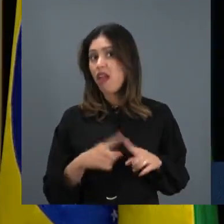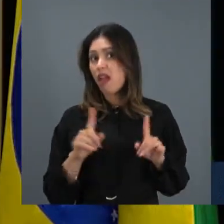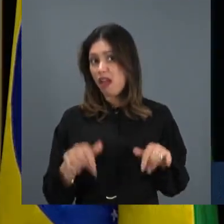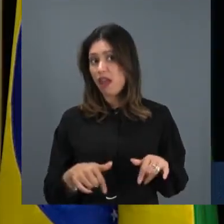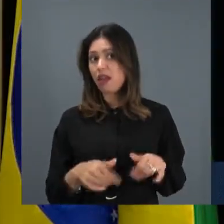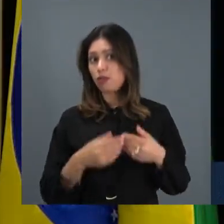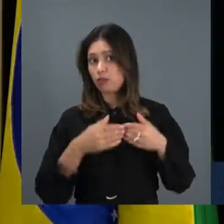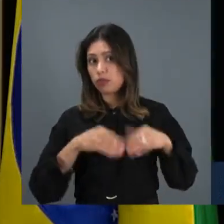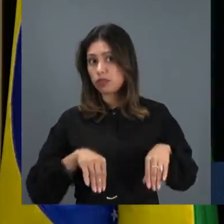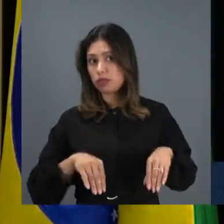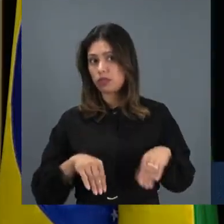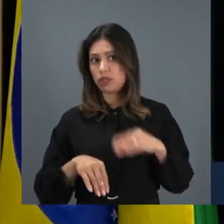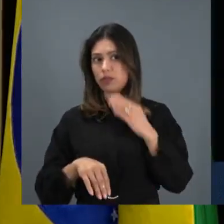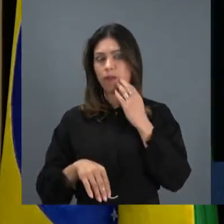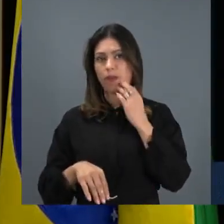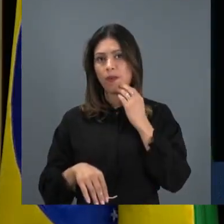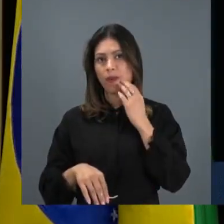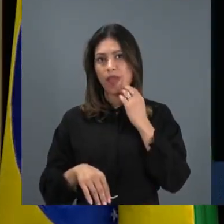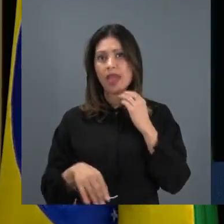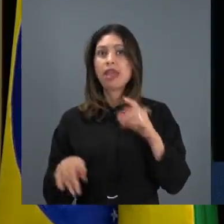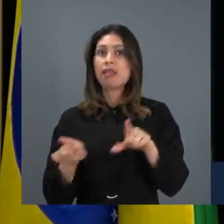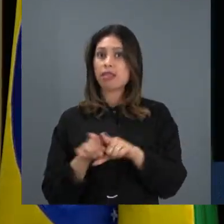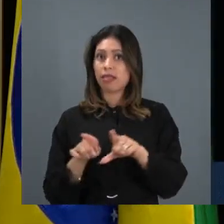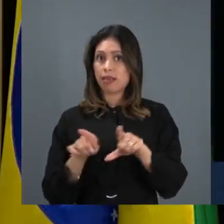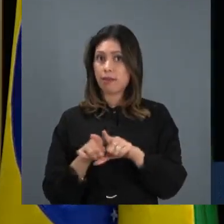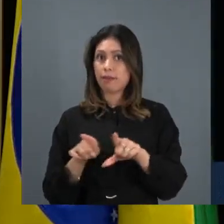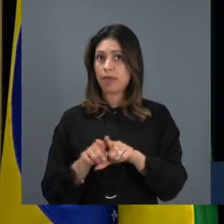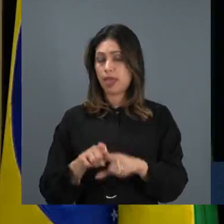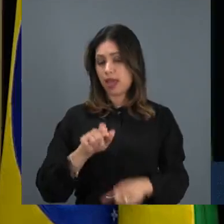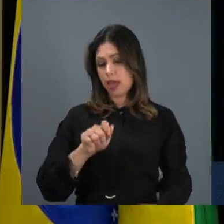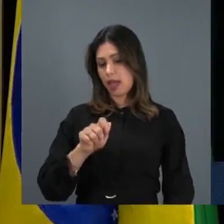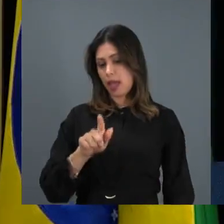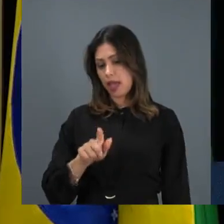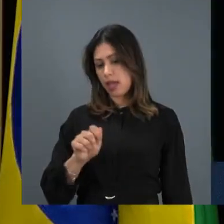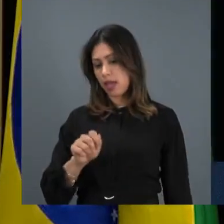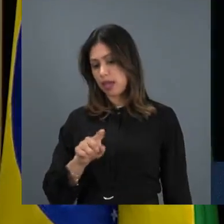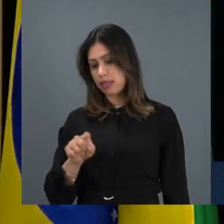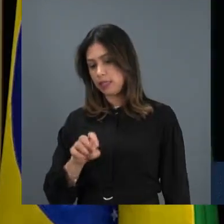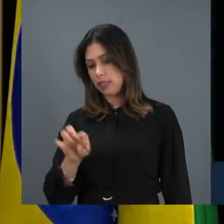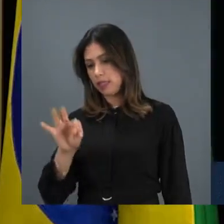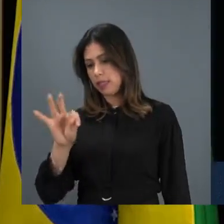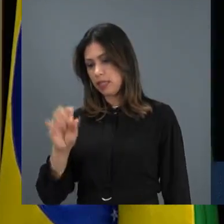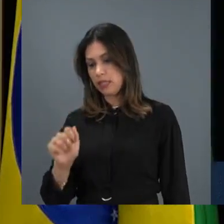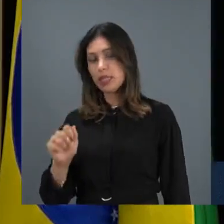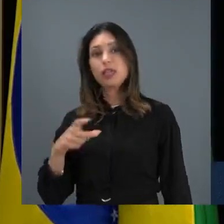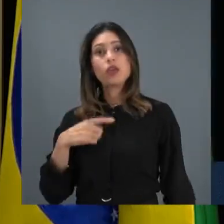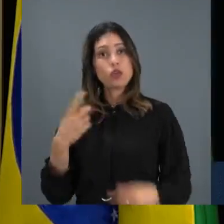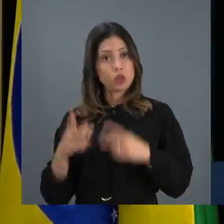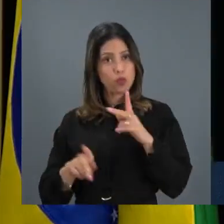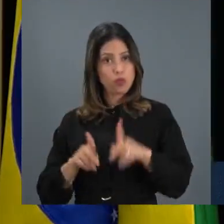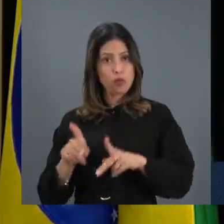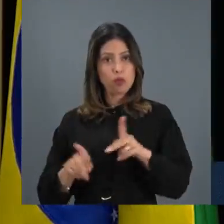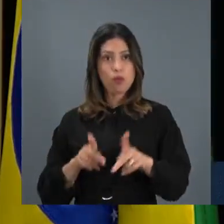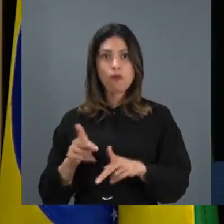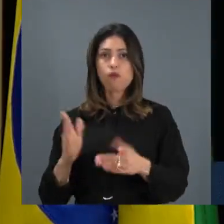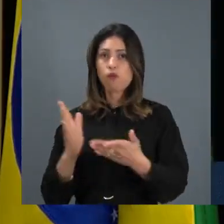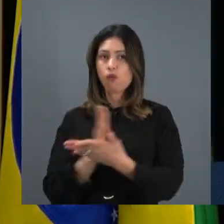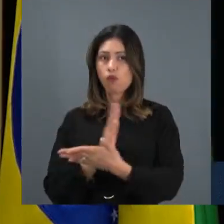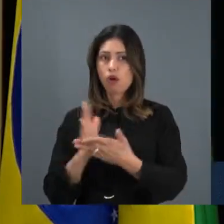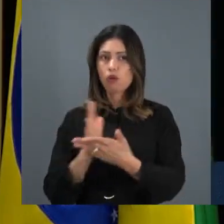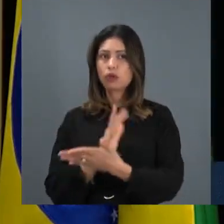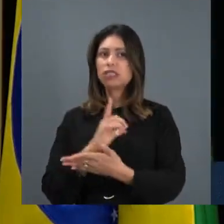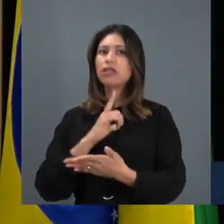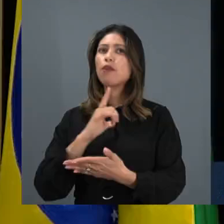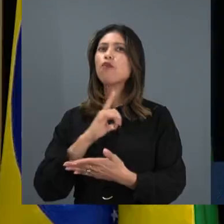arbitrariedade. Também, em matéria na Gazeta do Povo, são relatados alguns casos cruéis, como o do